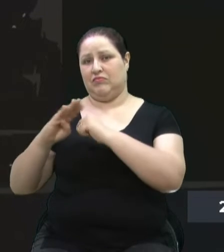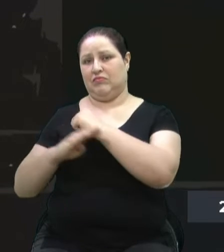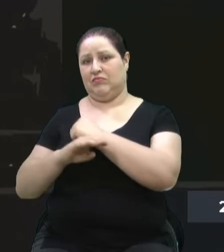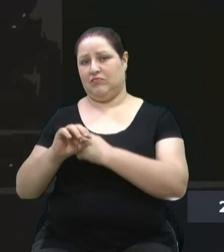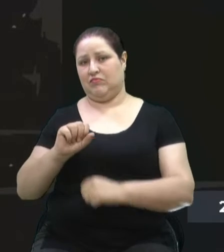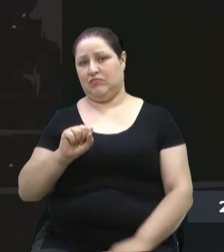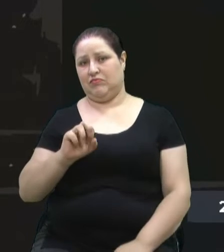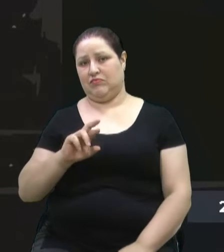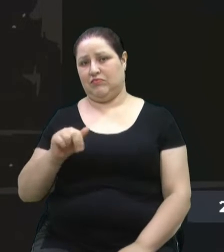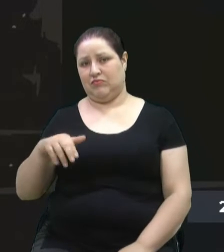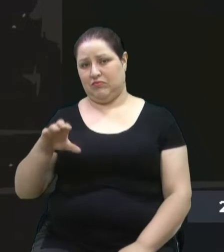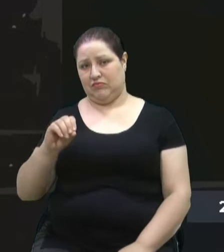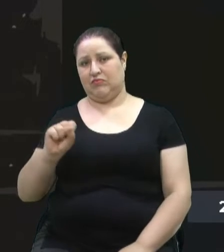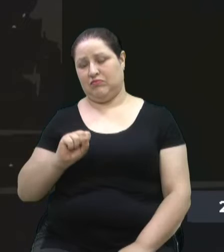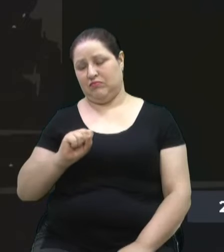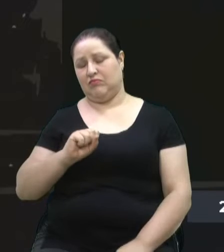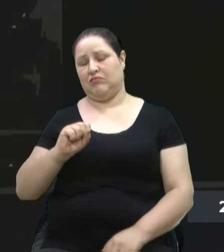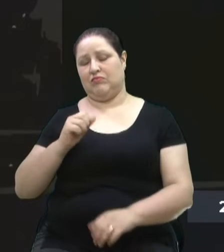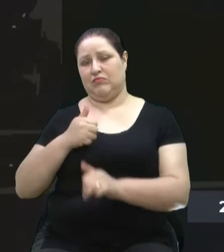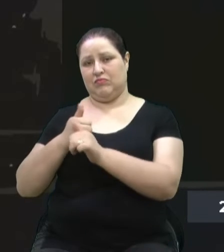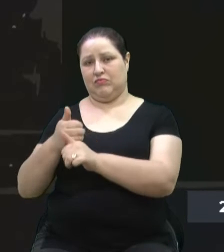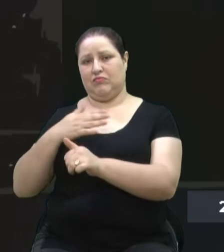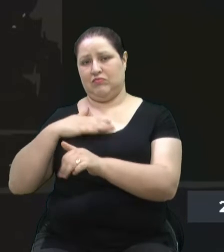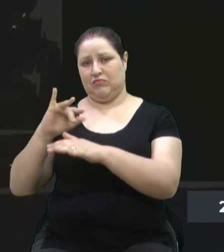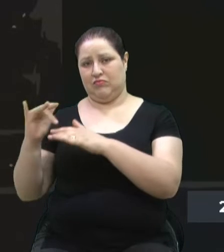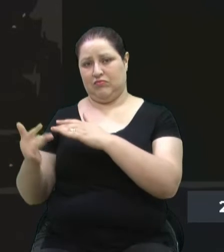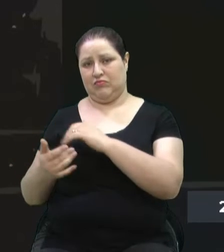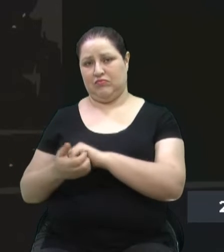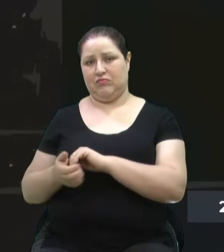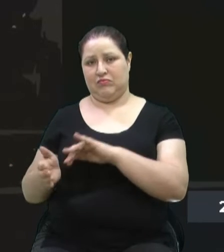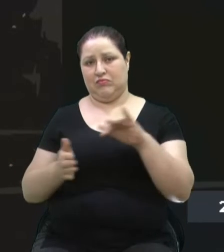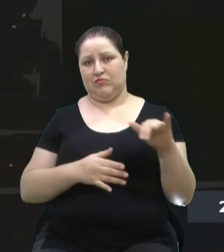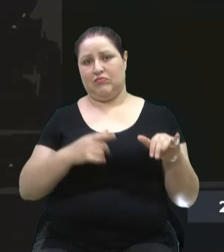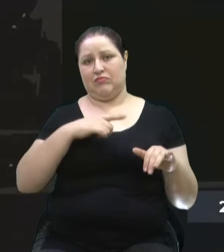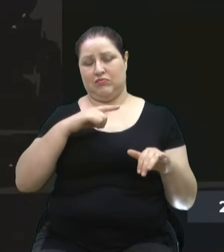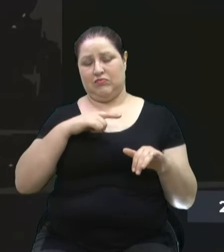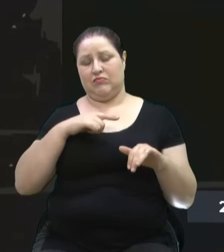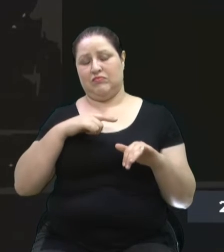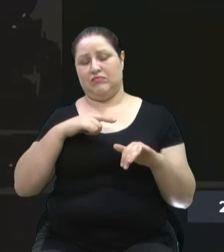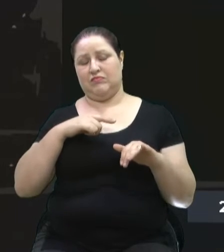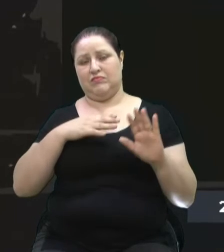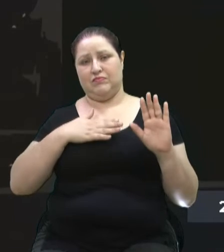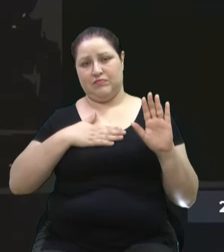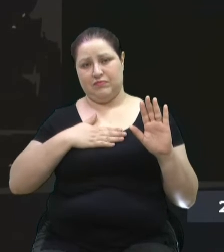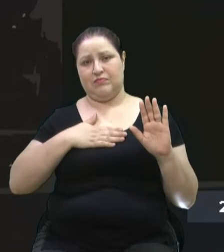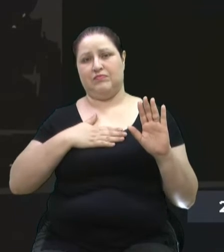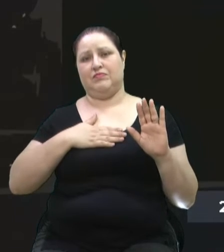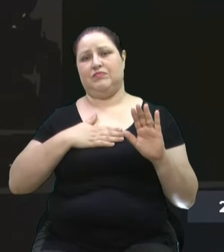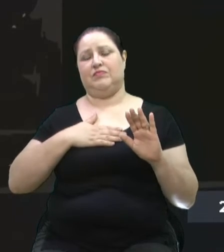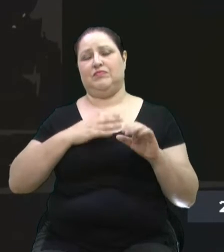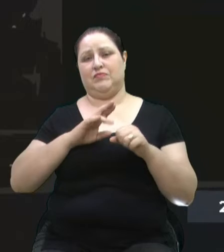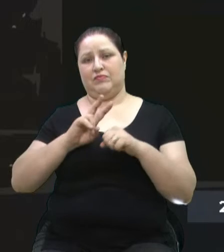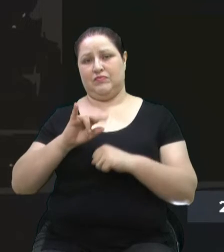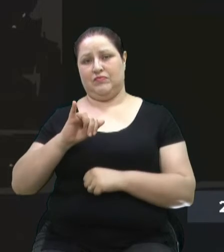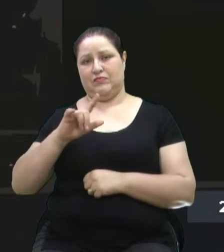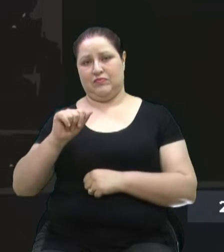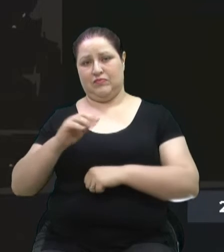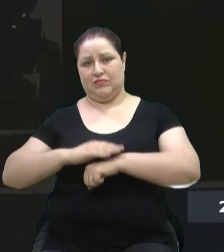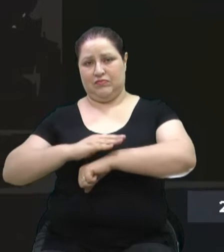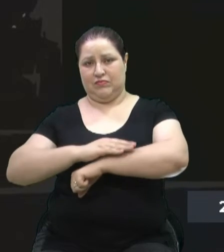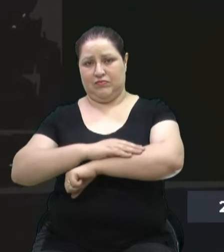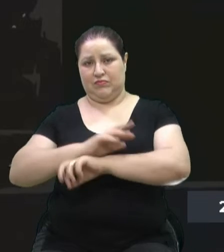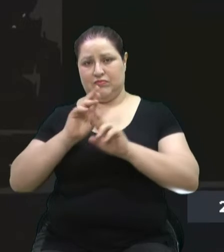do prefeito Adiló, que eu me fiz presente junto daquela comunidade da conhecida Vila Sapo, que no futuro espero que não seja mais